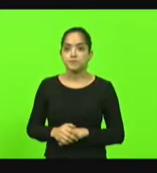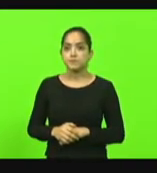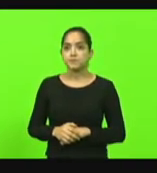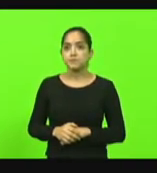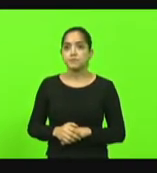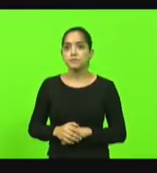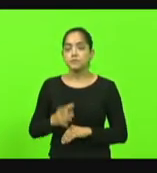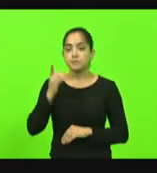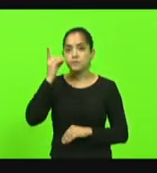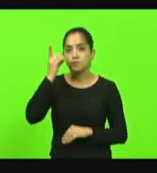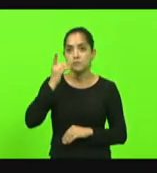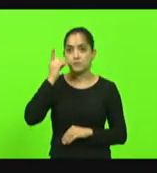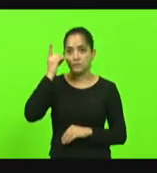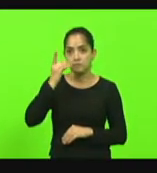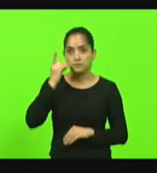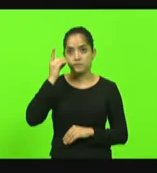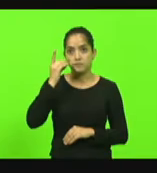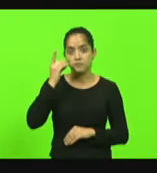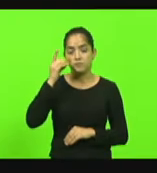Como vota deputado Ricardo Alba?